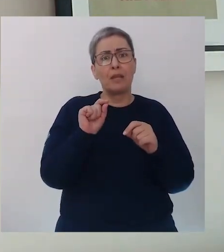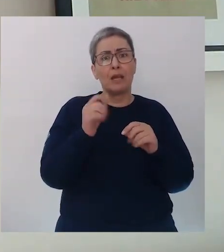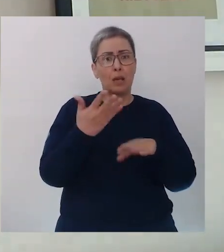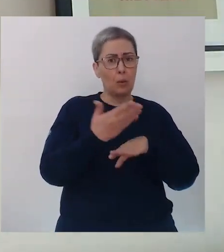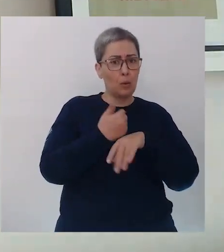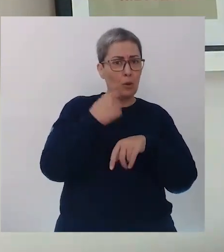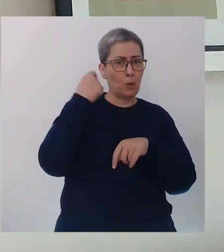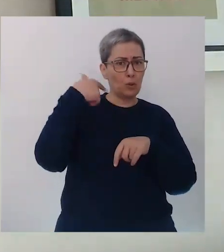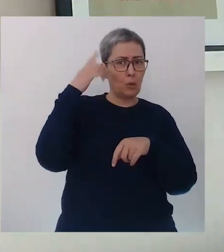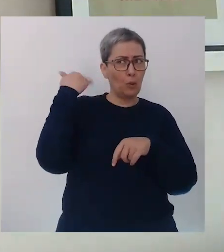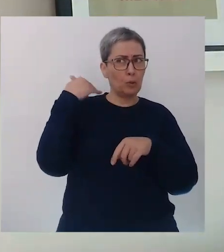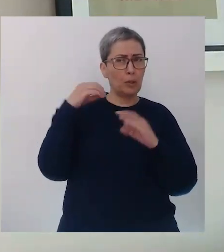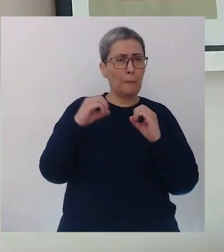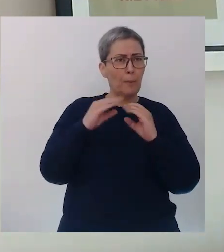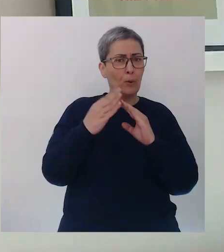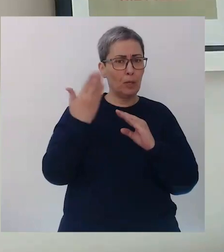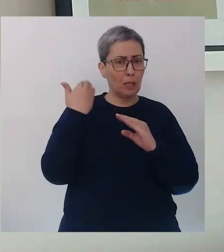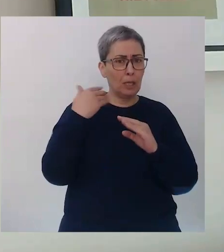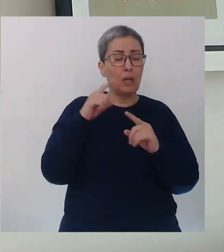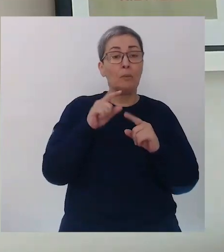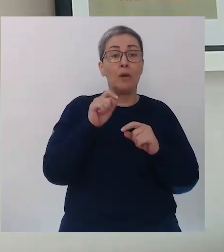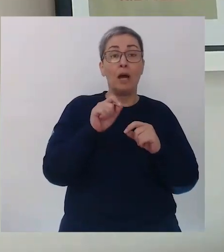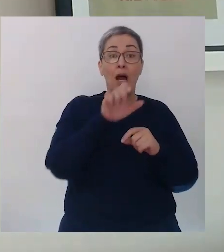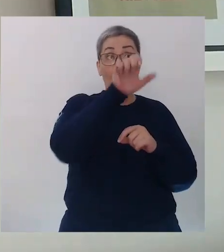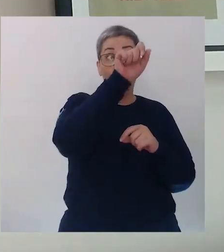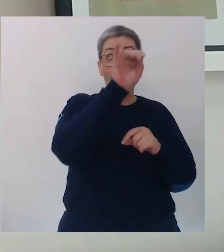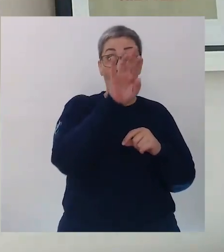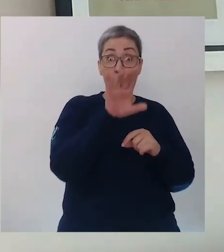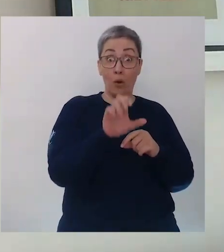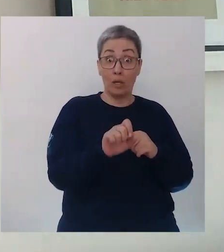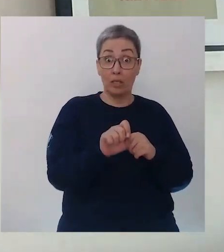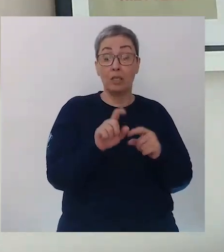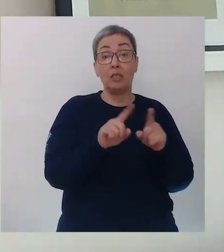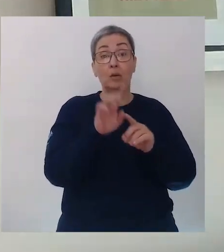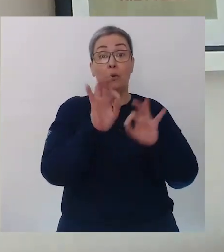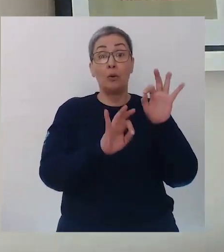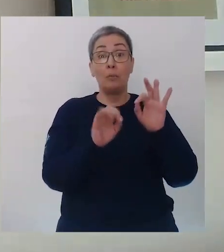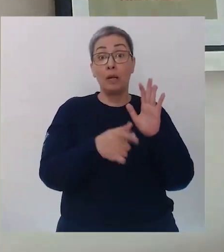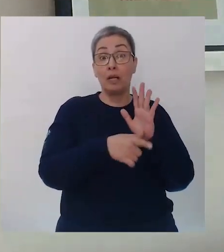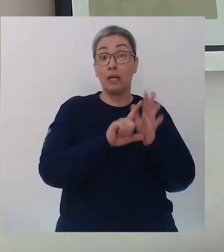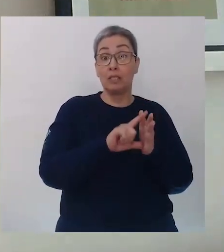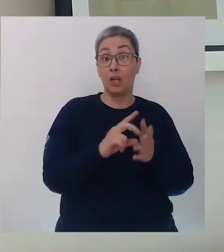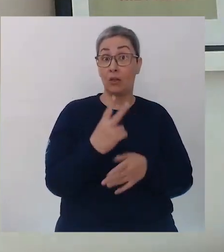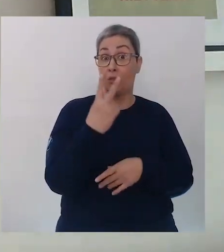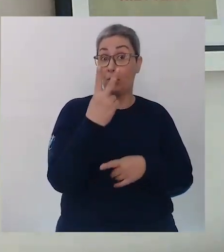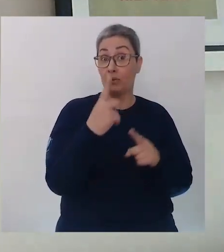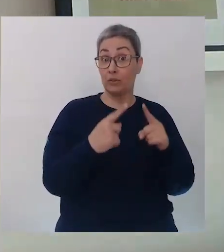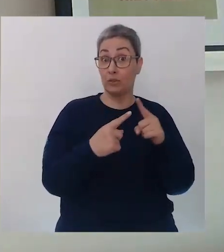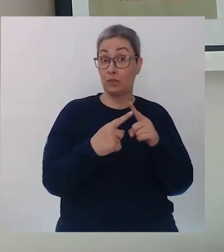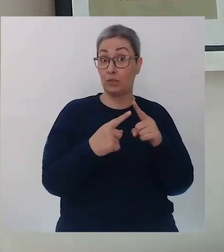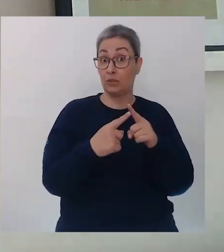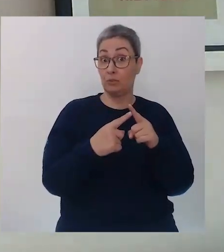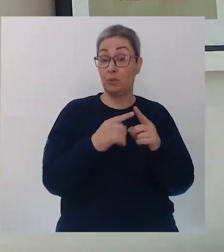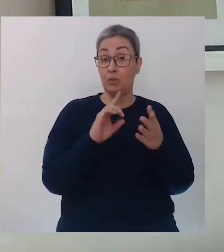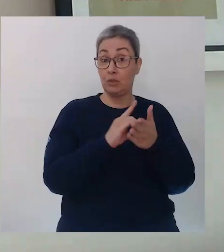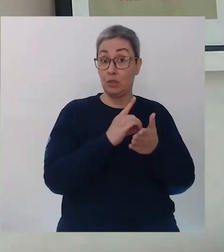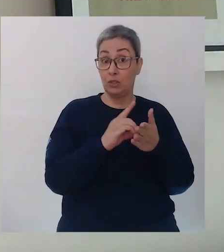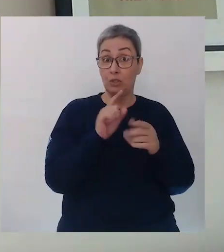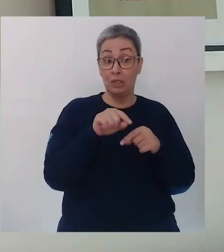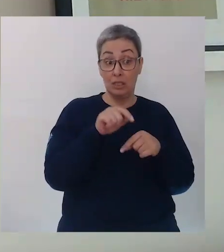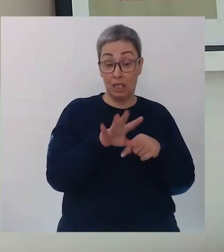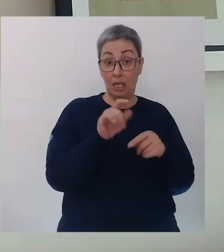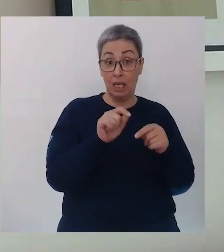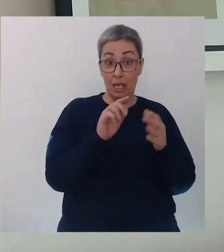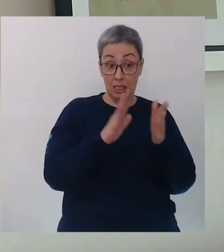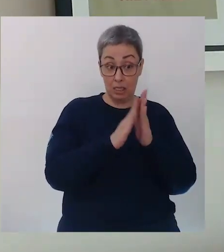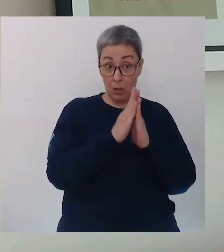mais cedo, né? Na verdade, no programa passado, sobre a ordem alfabética, né? Mas, na verdade, antes disso, existem dois tipos de dicionário. Tem o físico,